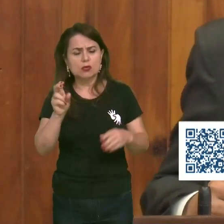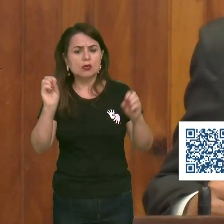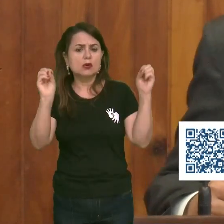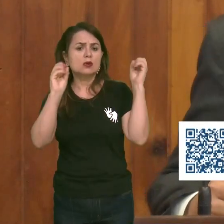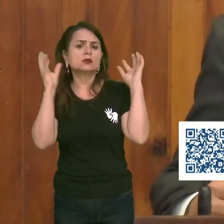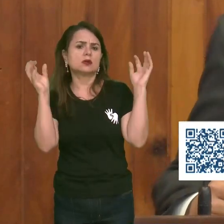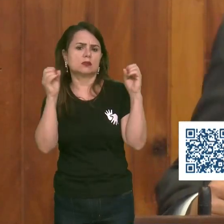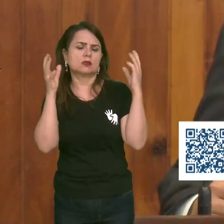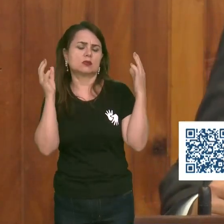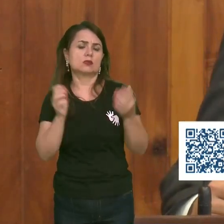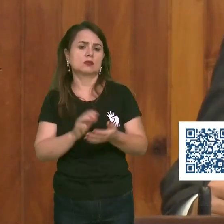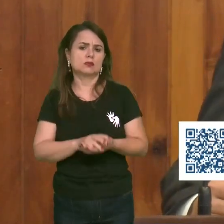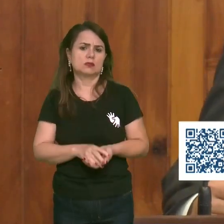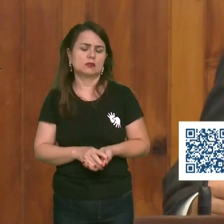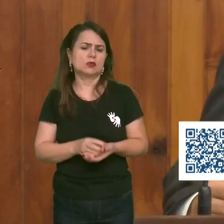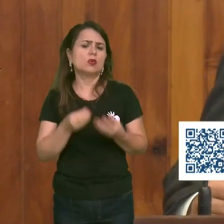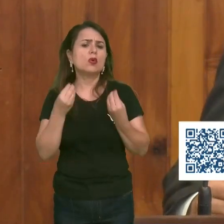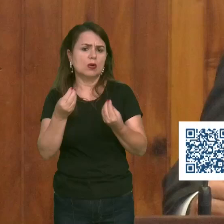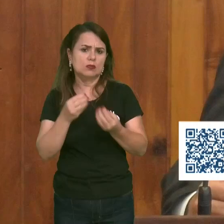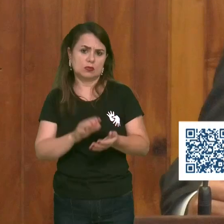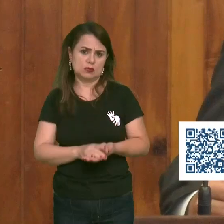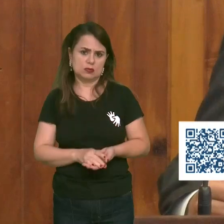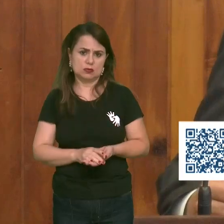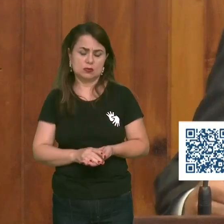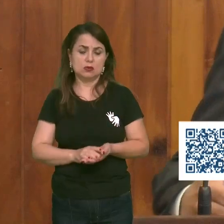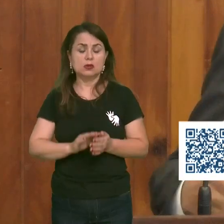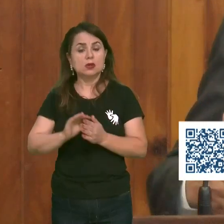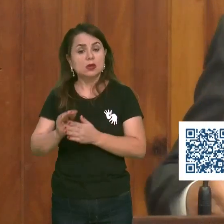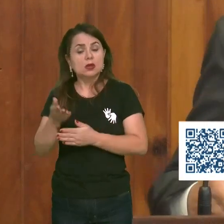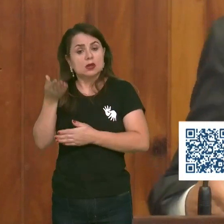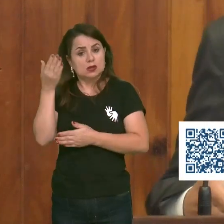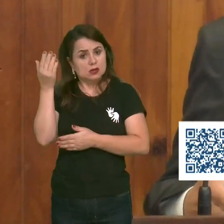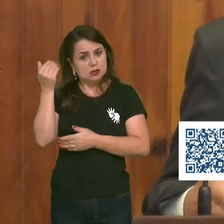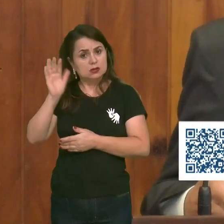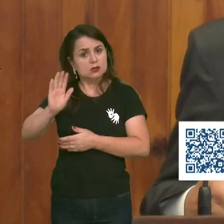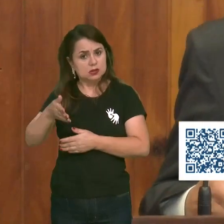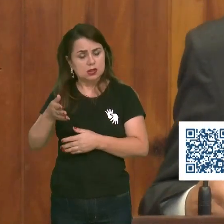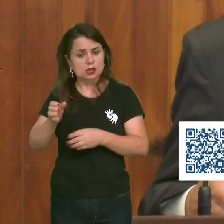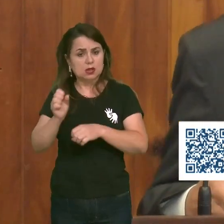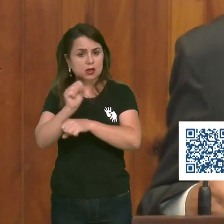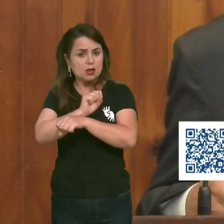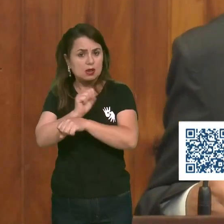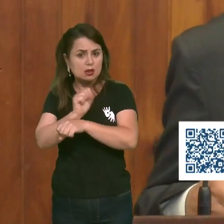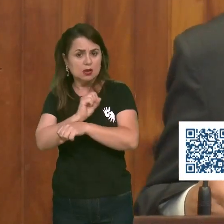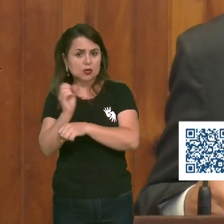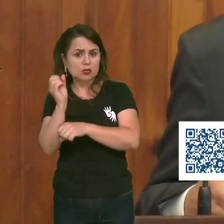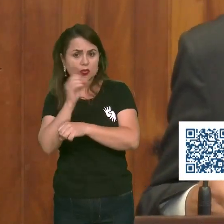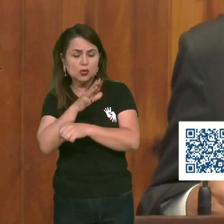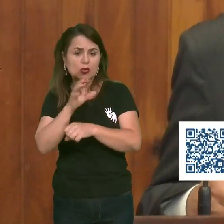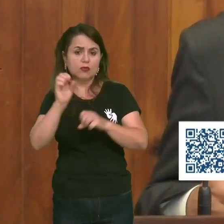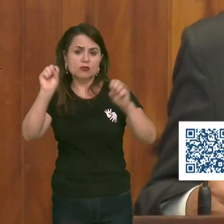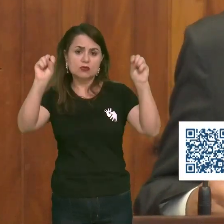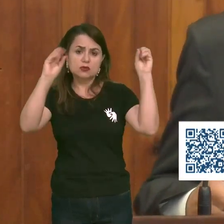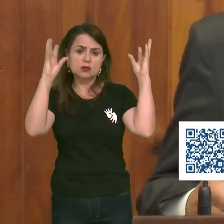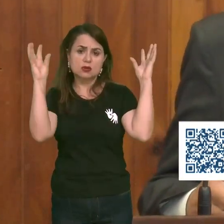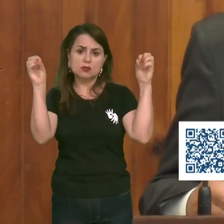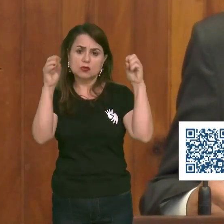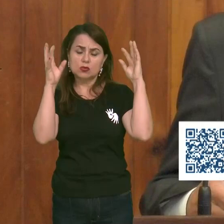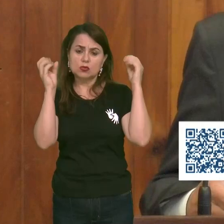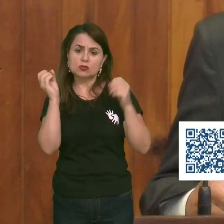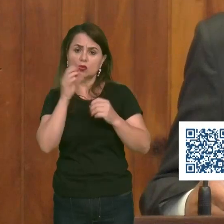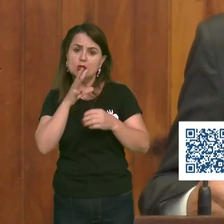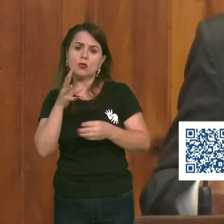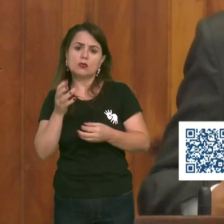entrega de viaturas que veio através do Ministério da Saúde criaturas novas